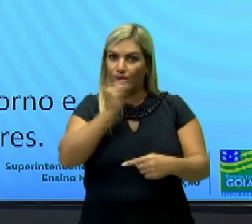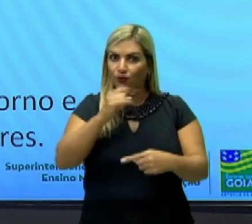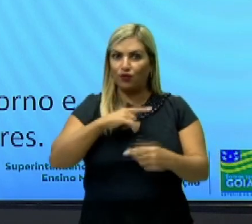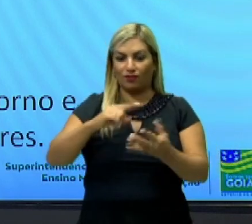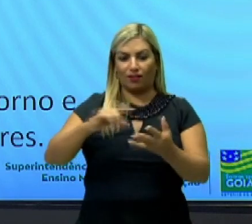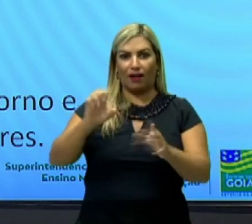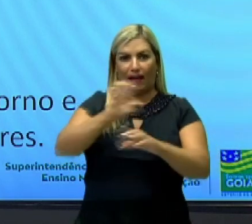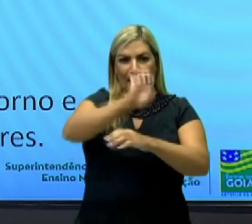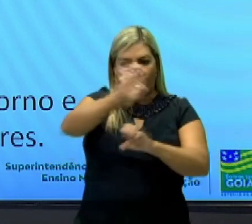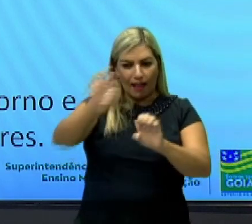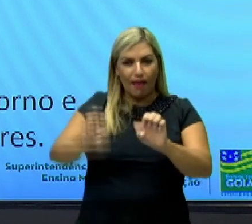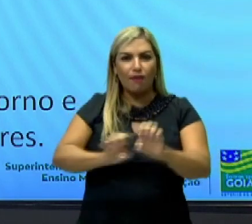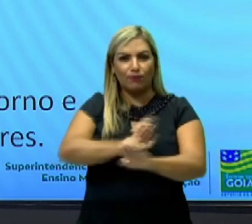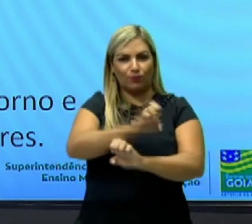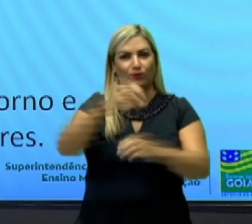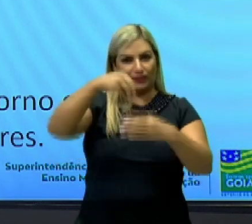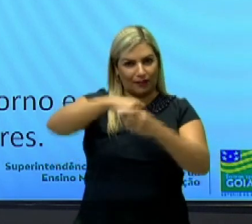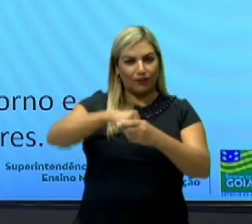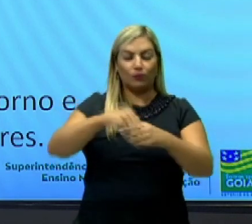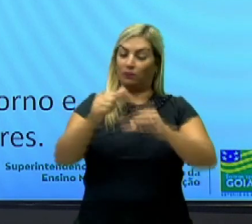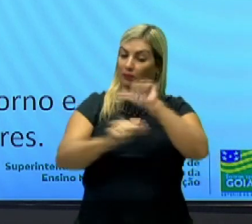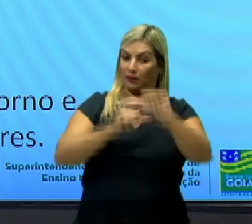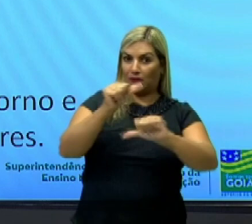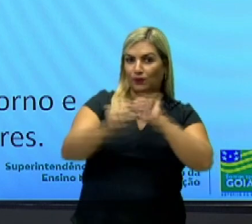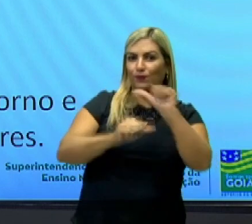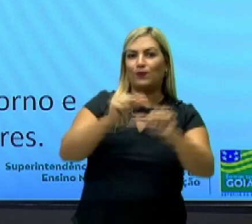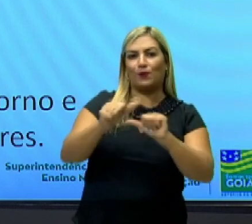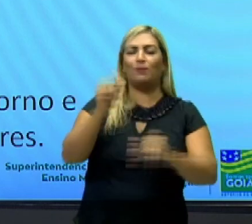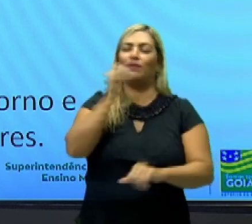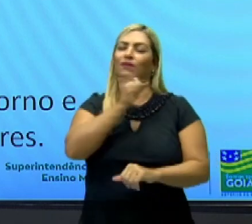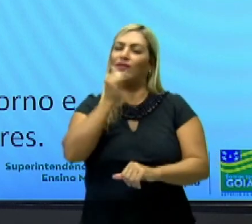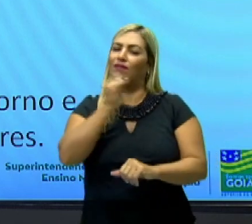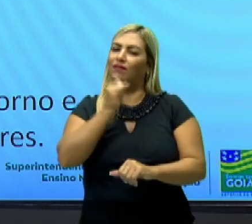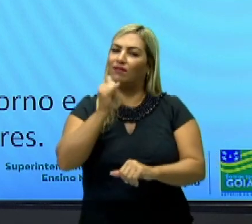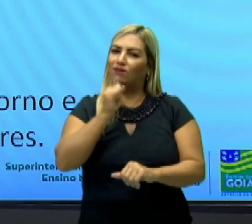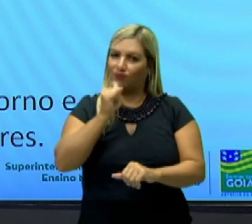estão na corrente elétrica transforma-se em energia